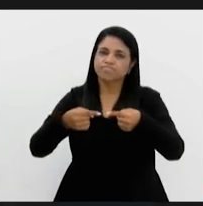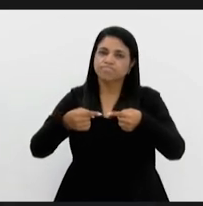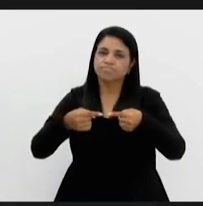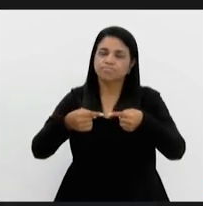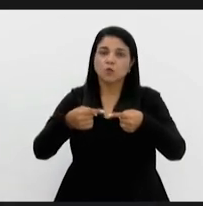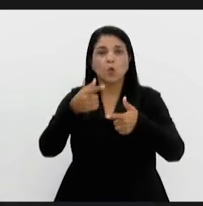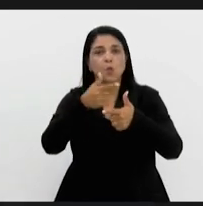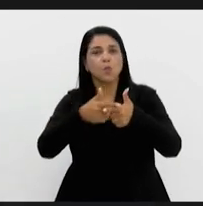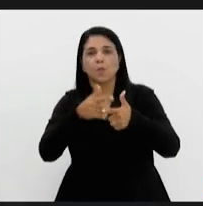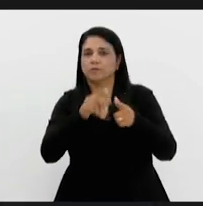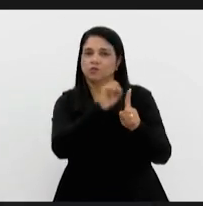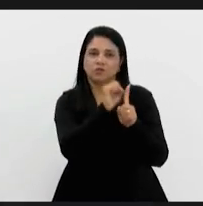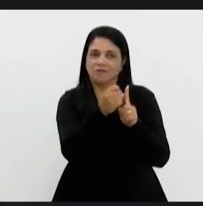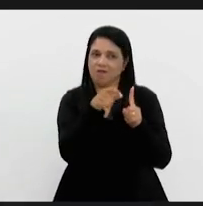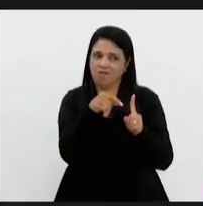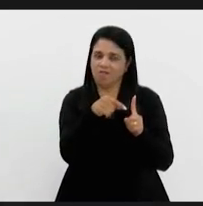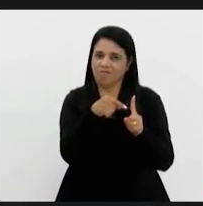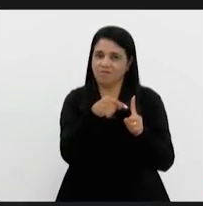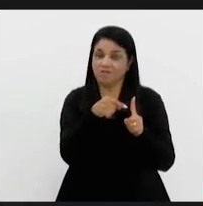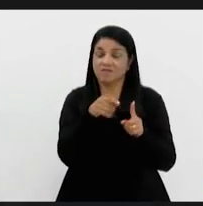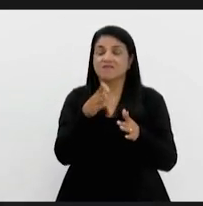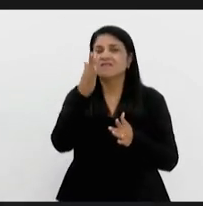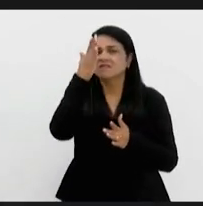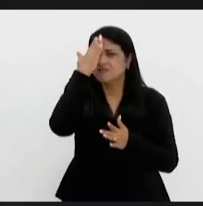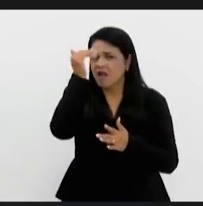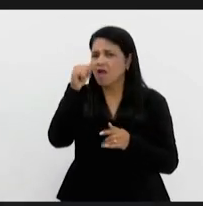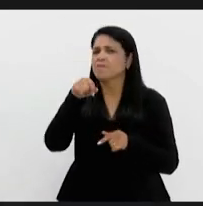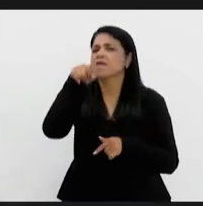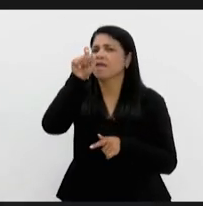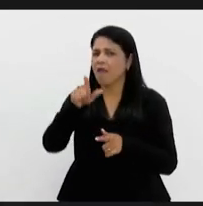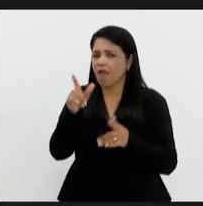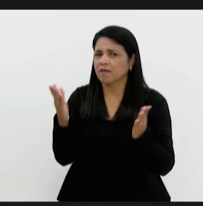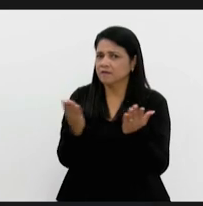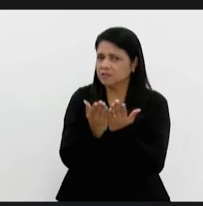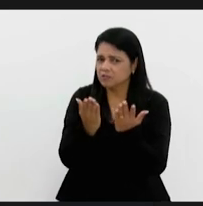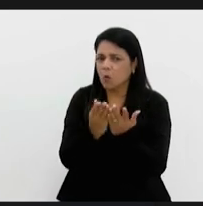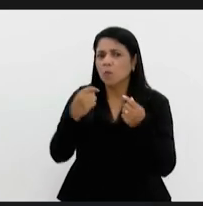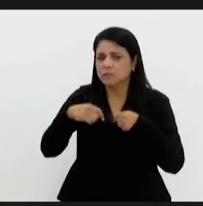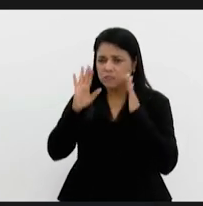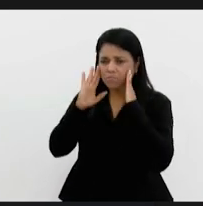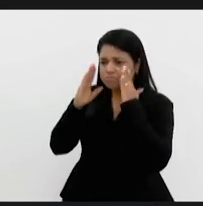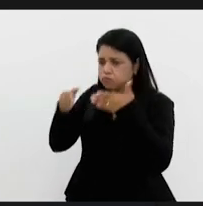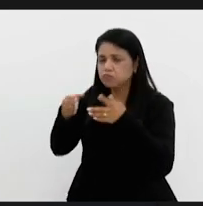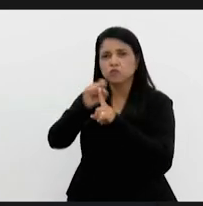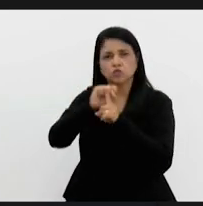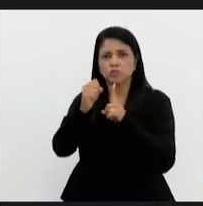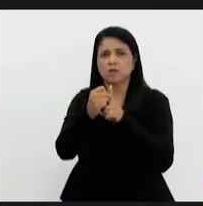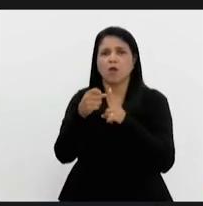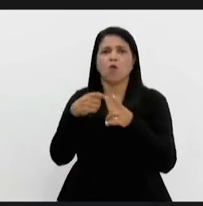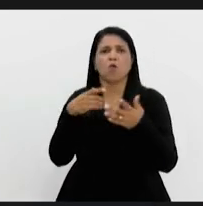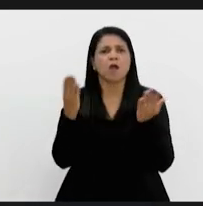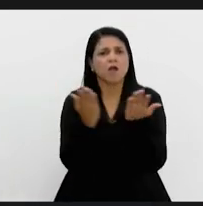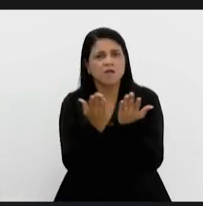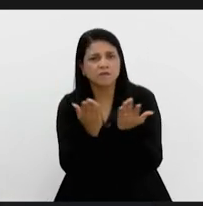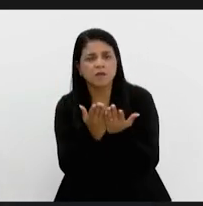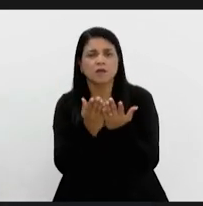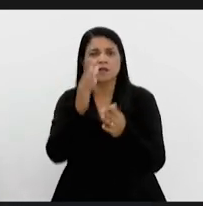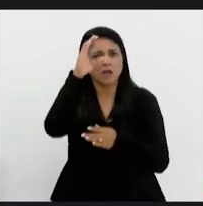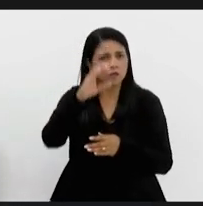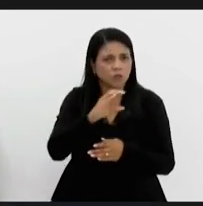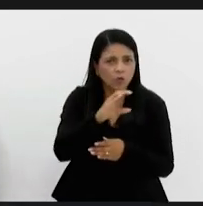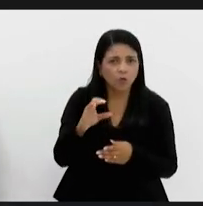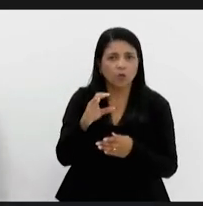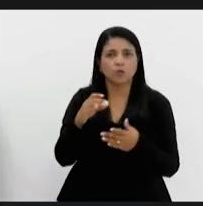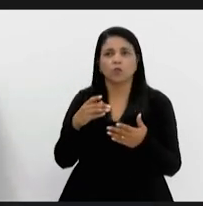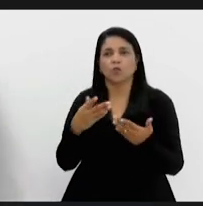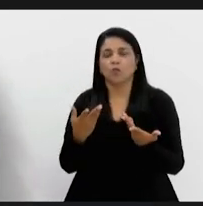é um problema social. Quem é cristão precisa olhar pelo social, seja católico, evangélico, seja